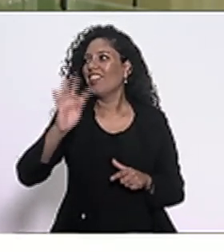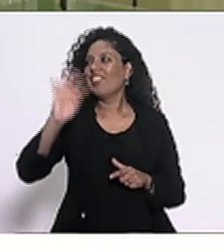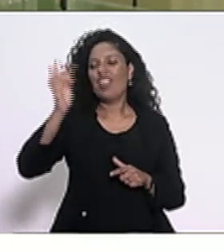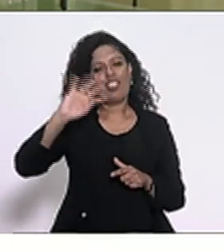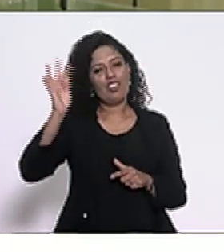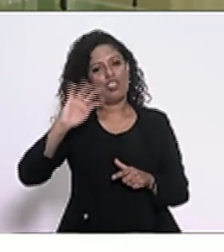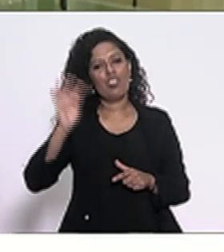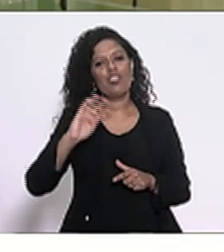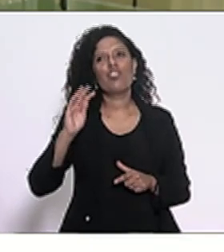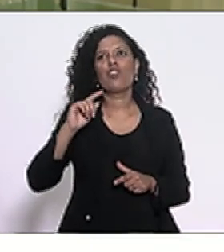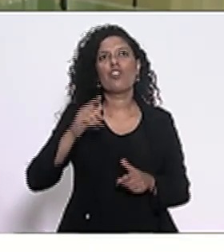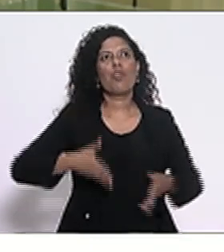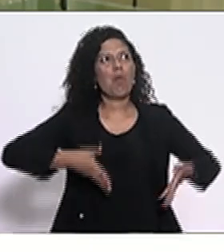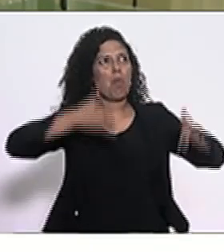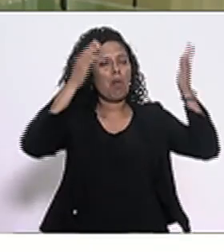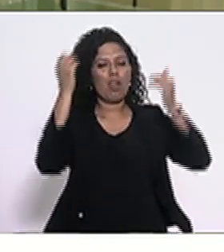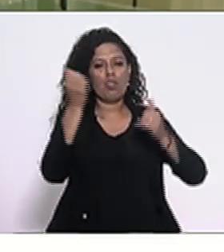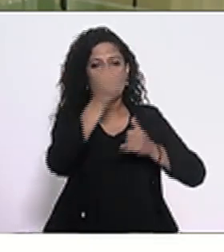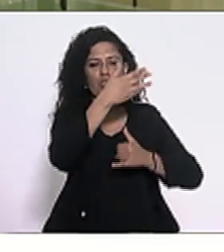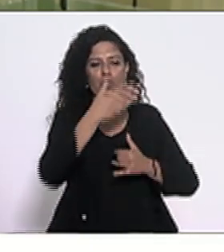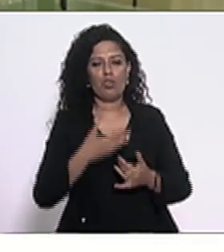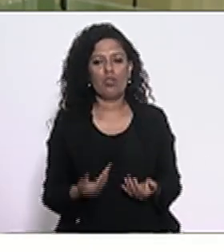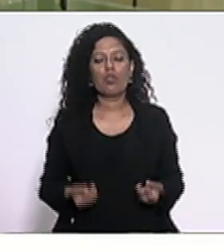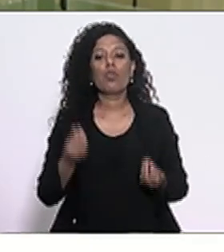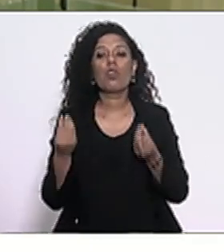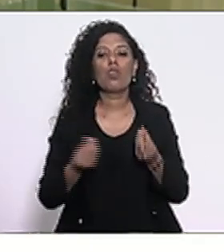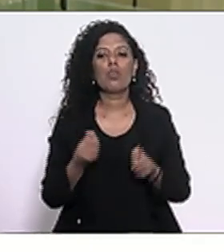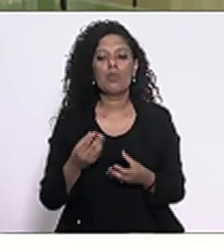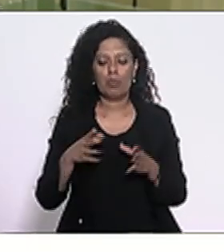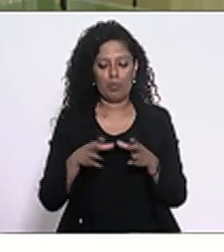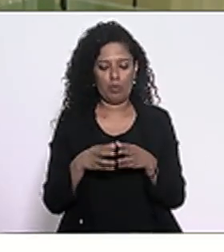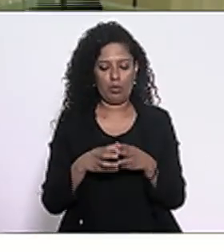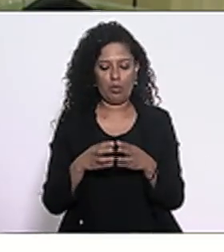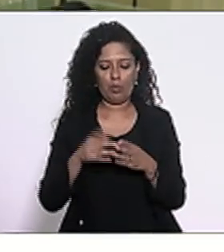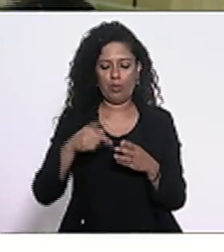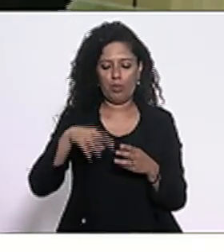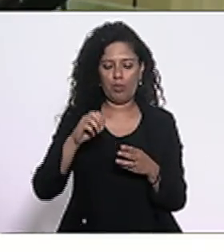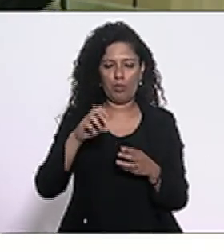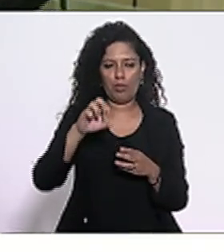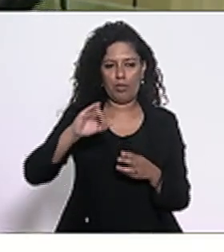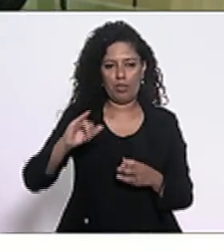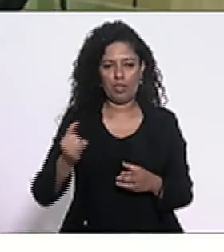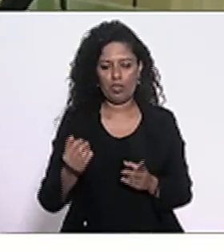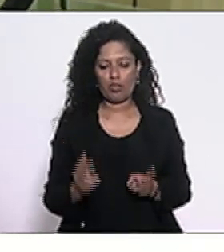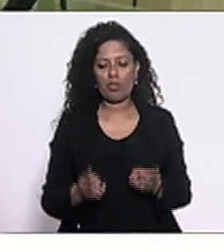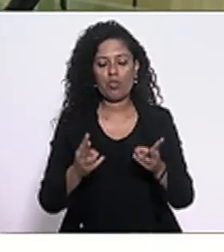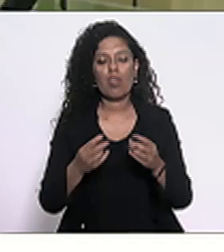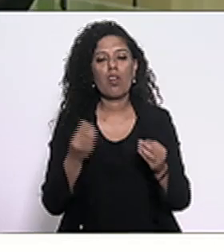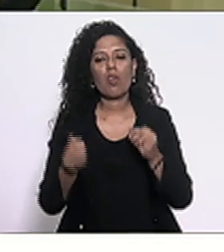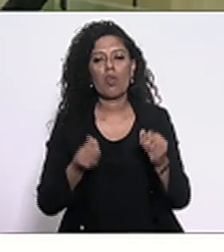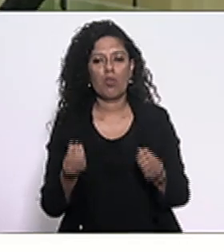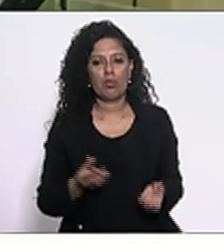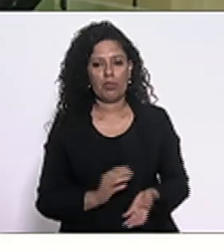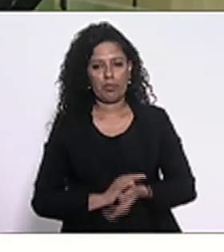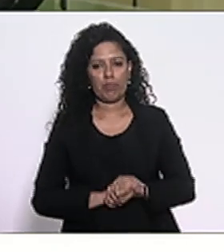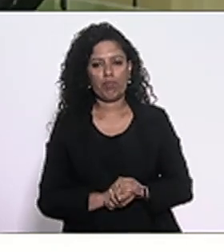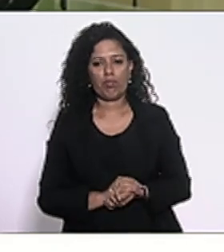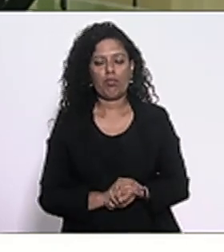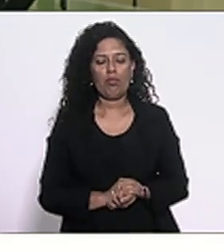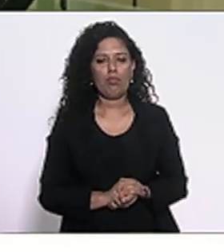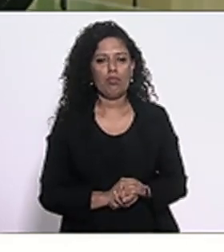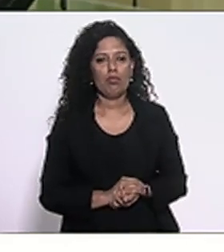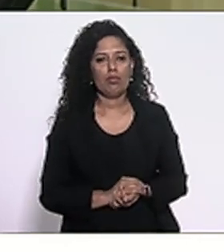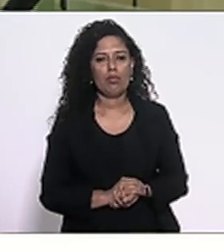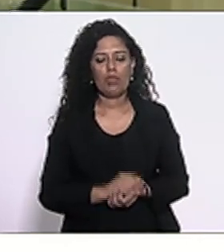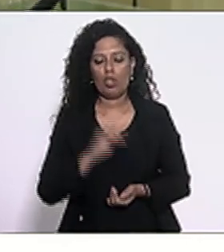para conseguir chegar próximo. Bom, eu queria entrar um pouquinho, eu não sei quem